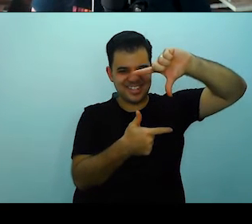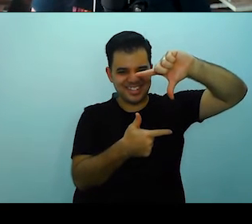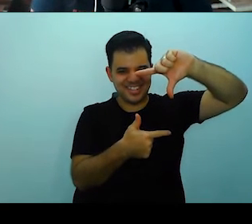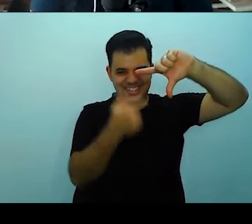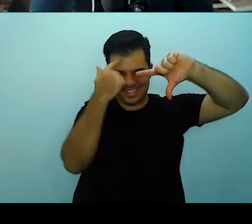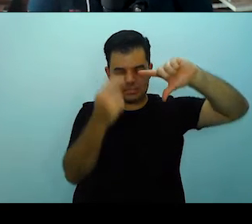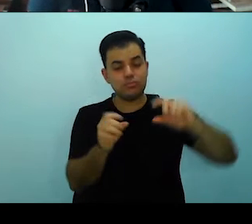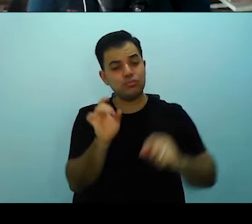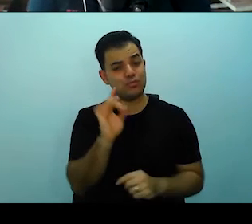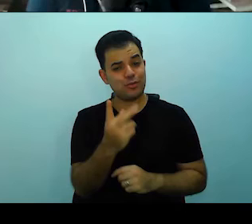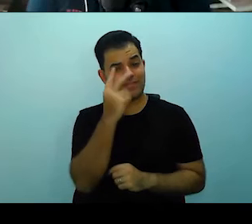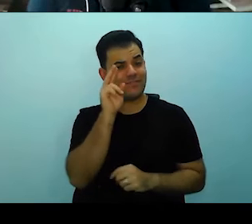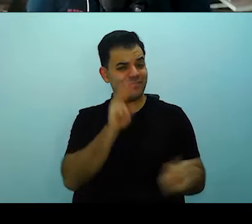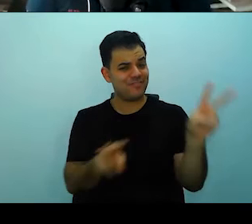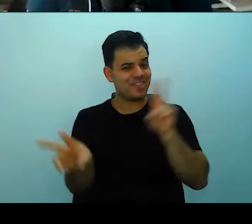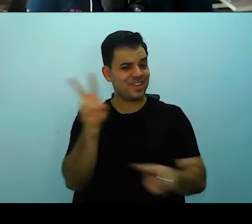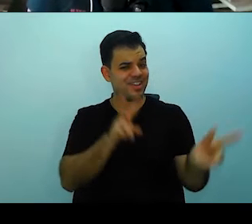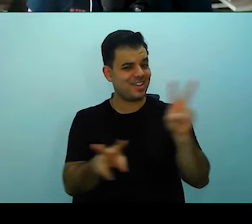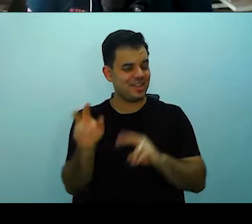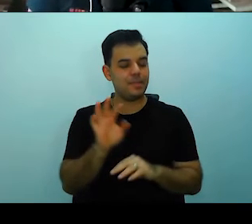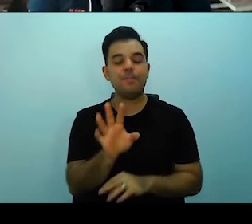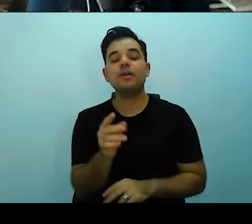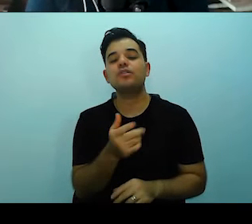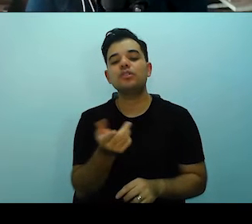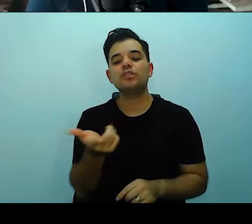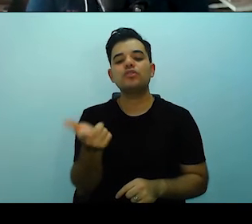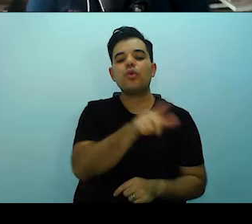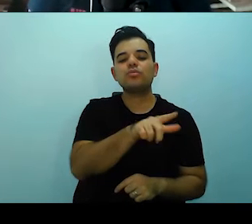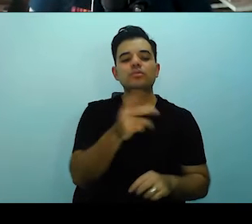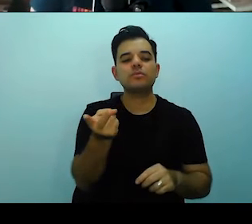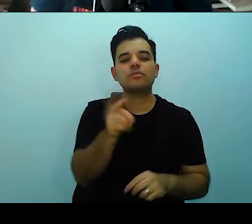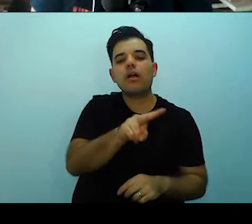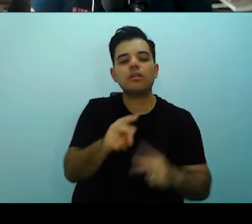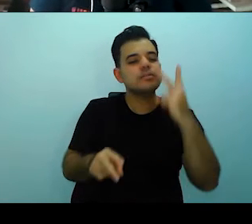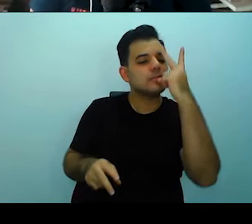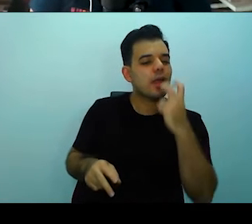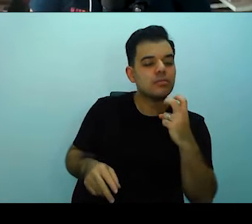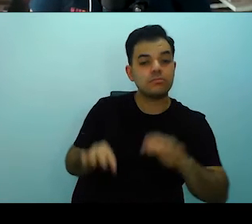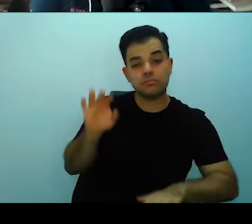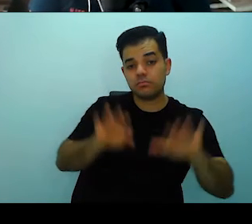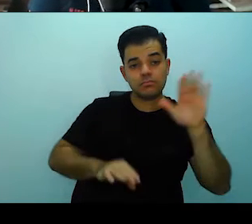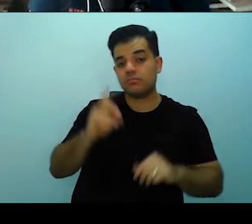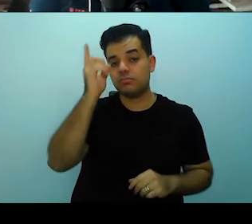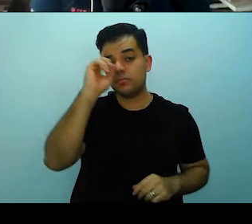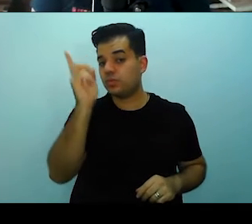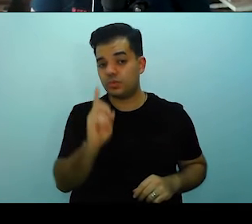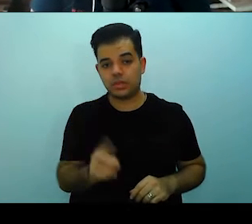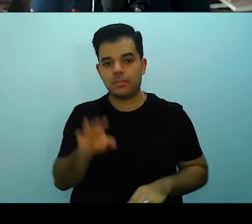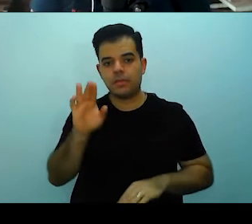para quem enxerga. No caso da pessoa cega, muitas vezes ela pode não saber, por exemplo, que quando uma janela